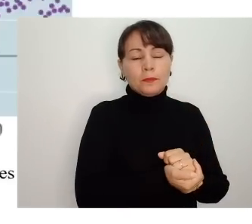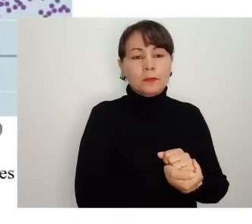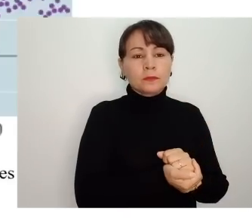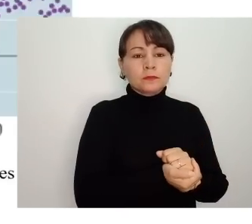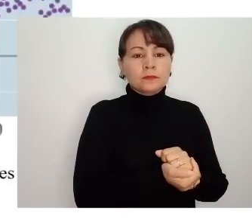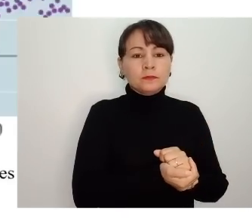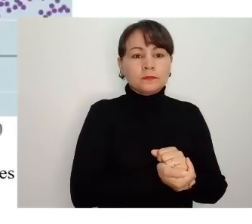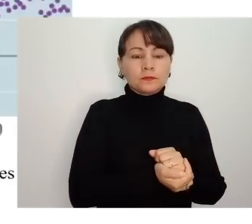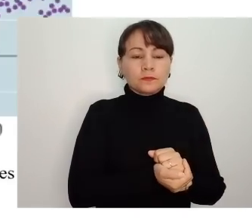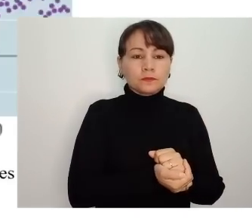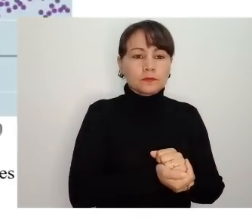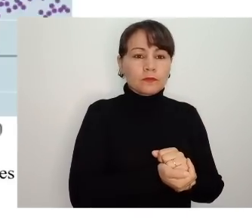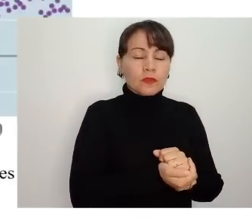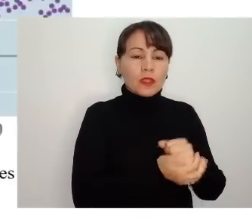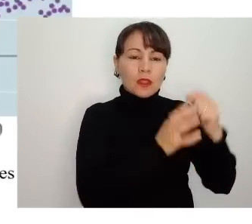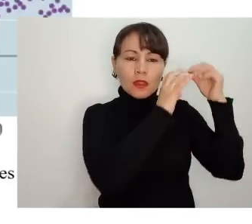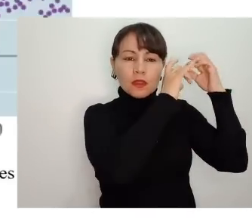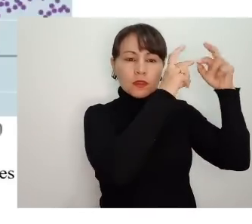o dendrito